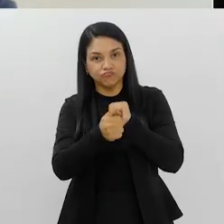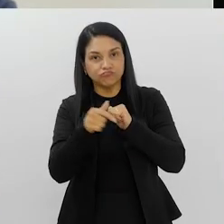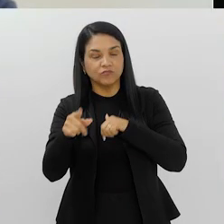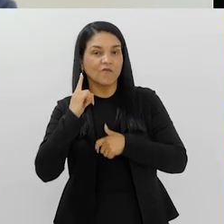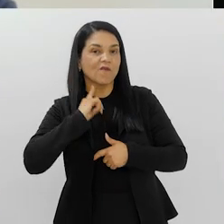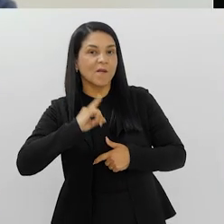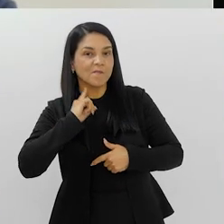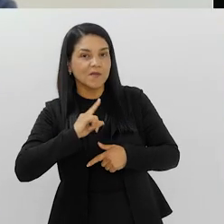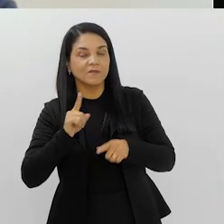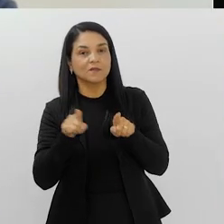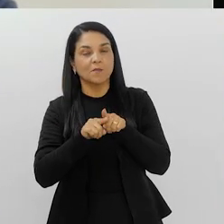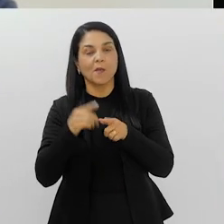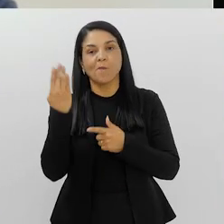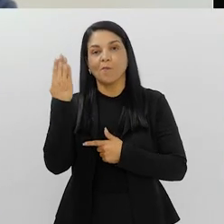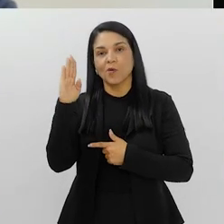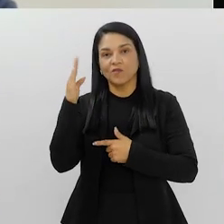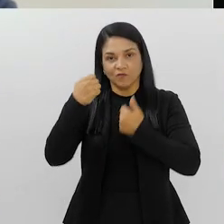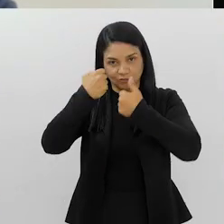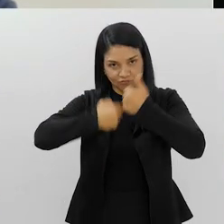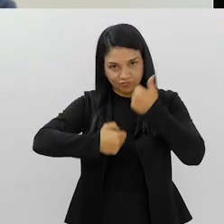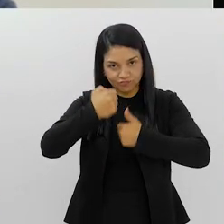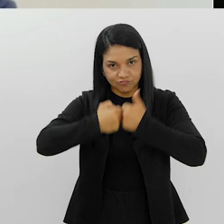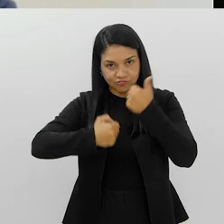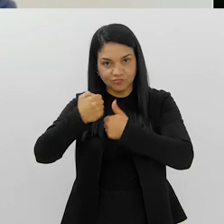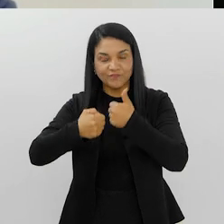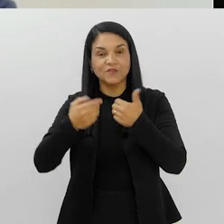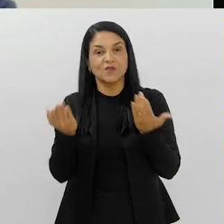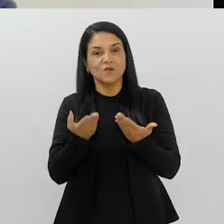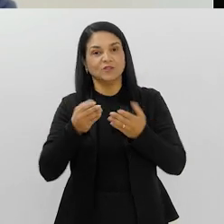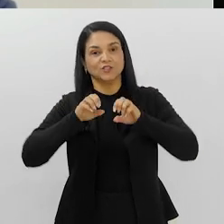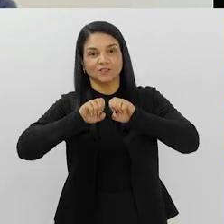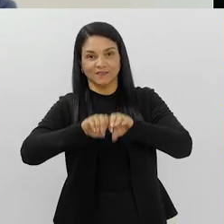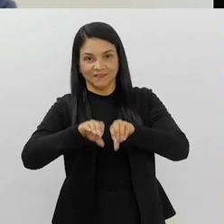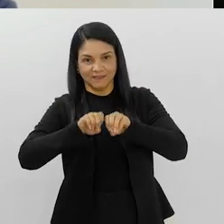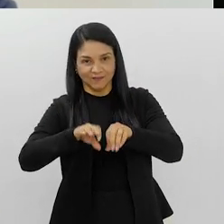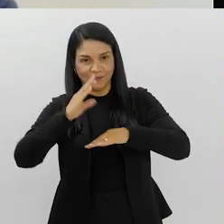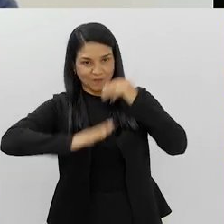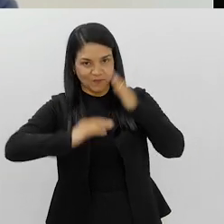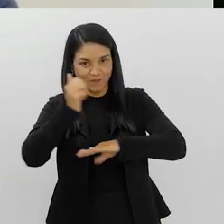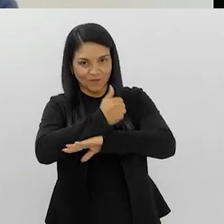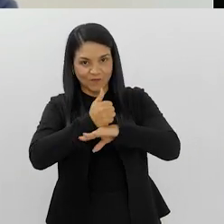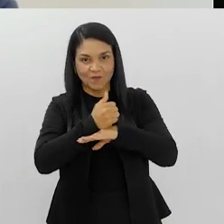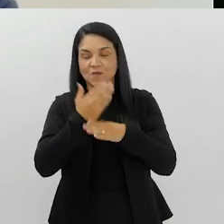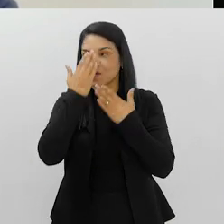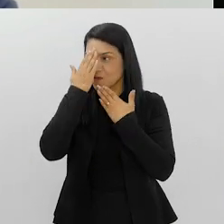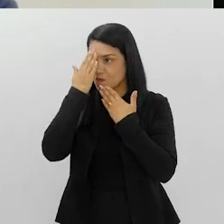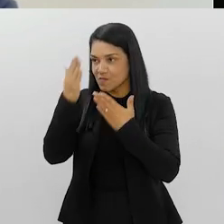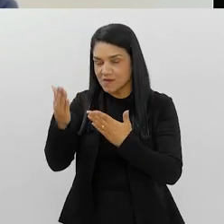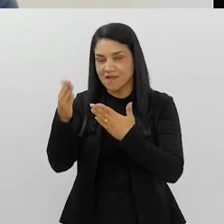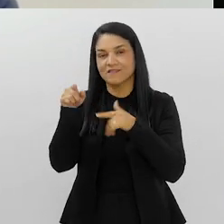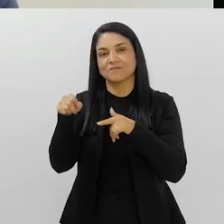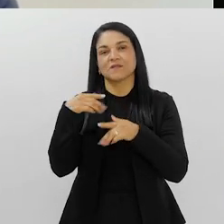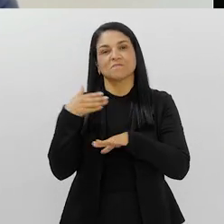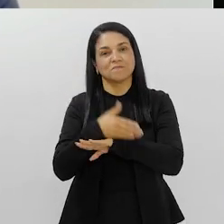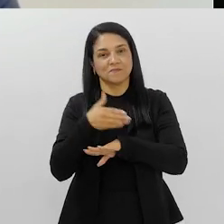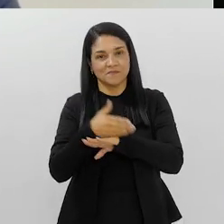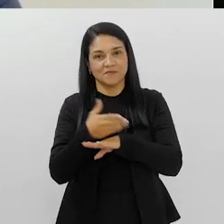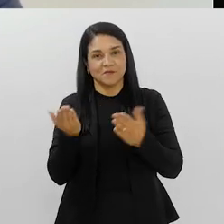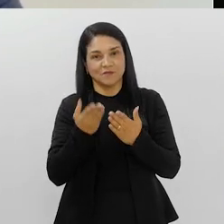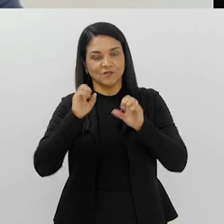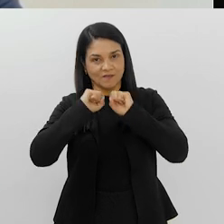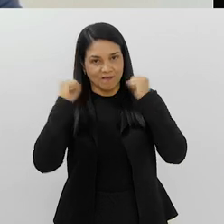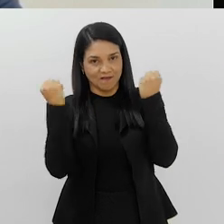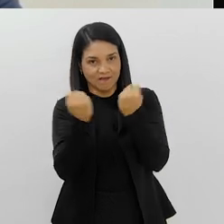no Botafogo aqui no Rio de Janeiro. E hoje é treinador. Reinaldo, obrigado pela tua presença aqui no Arena Esportiva, na